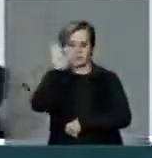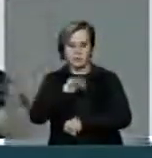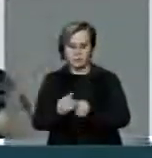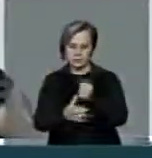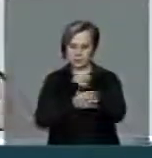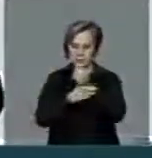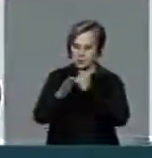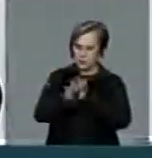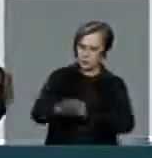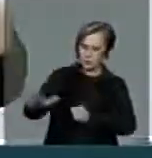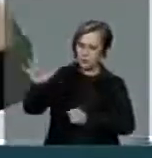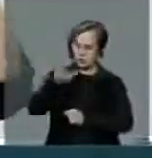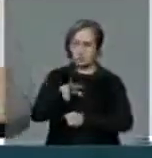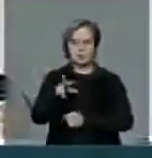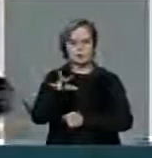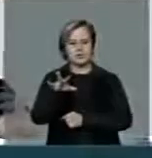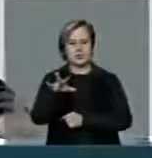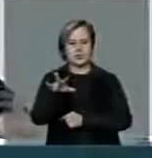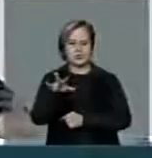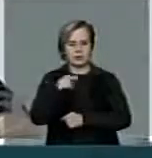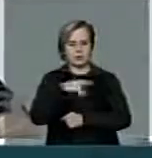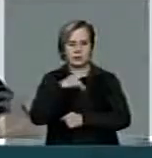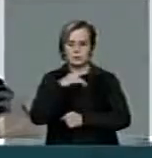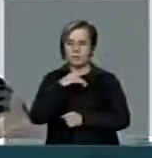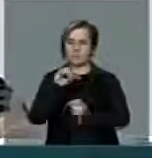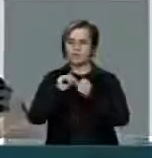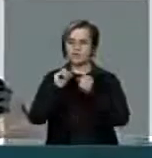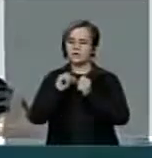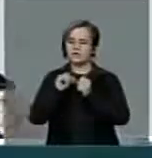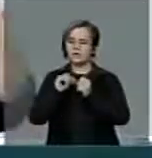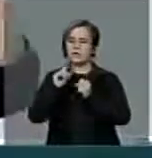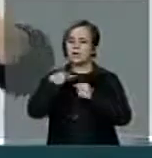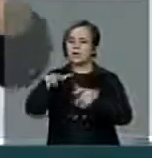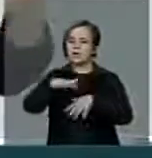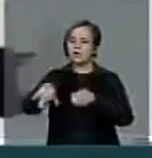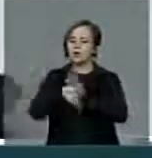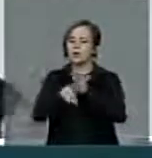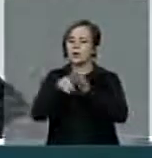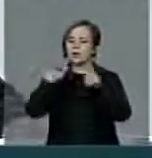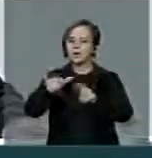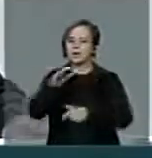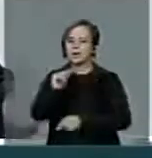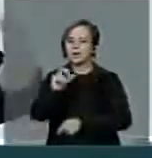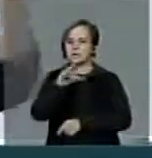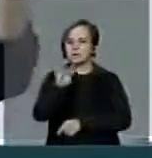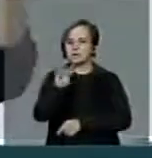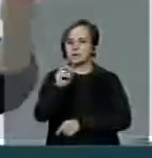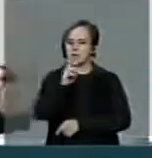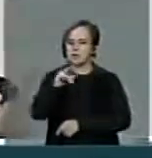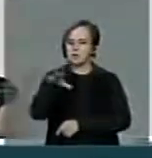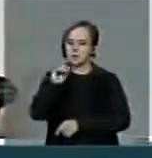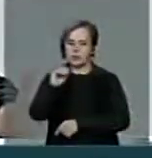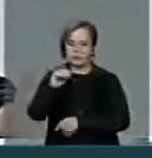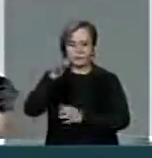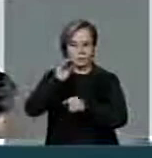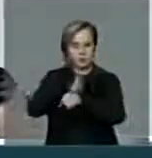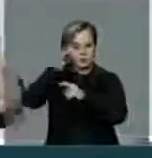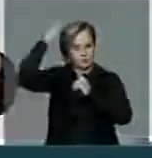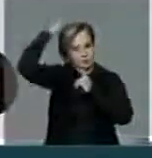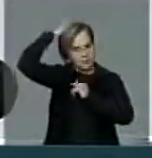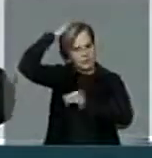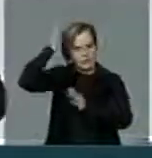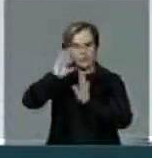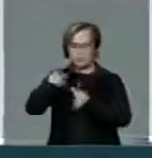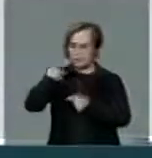Seguradoras e eles vão suspender, são os cartórios que estão fazendo isso. Tá? Isso, por exemplo, no Paraná já suspendeu. Nós já tivemos, em função da sua carta, nós